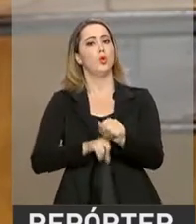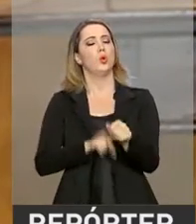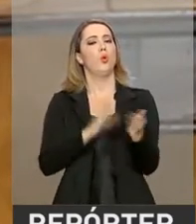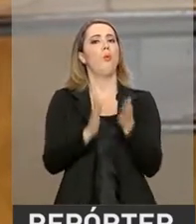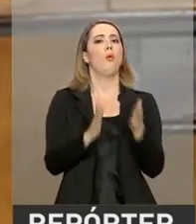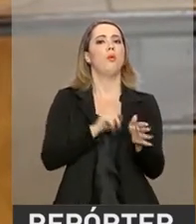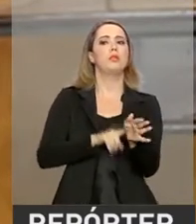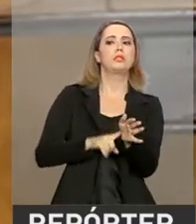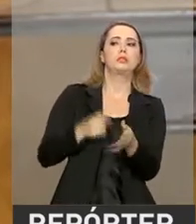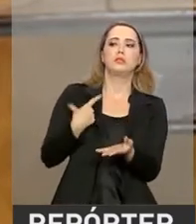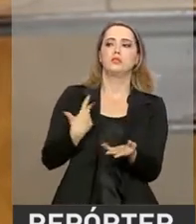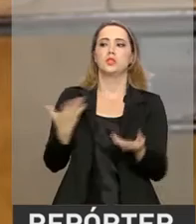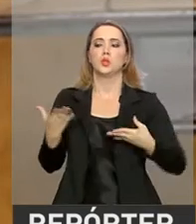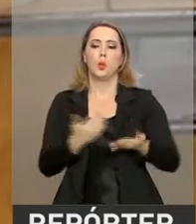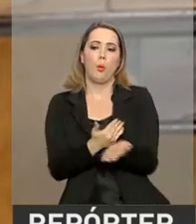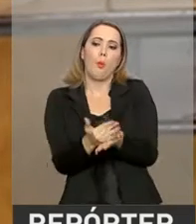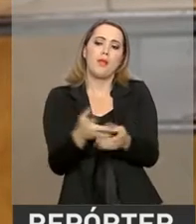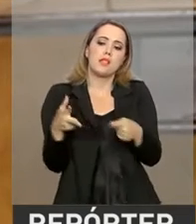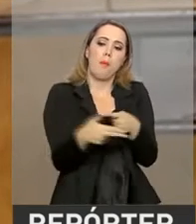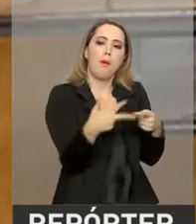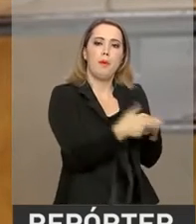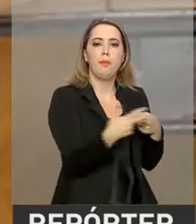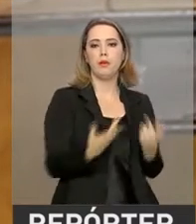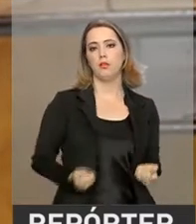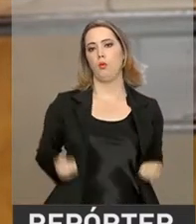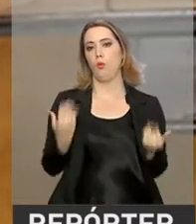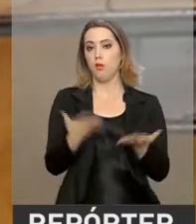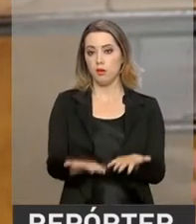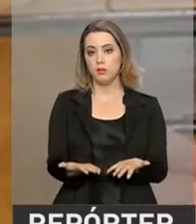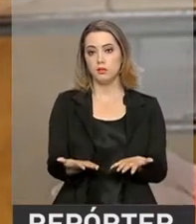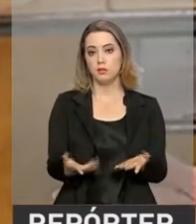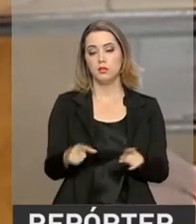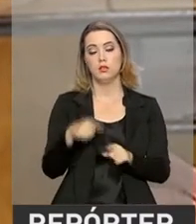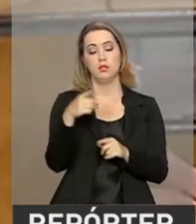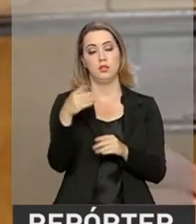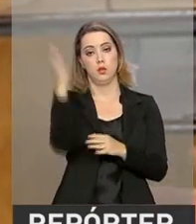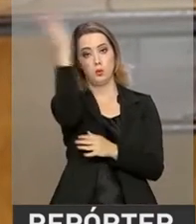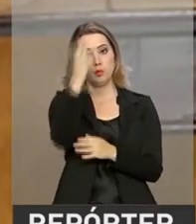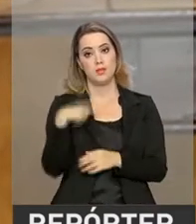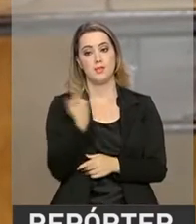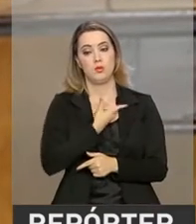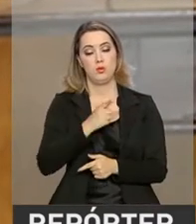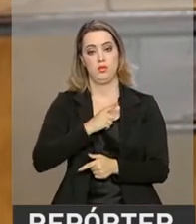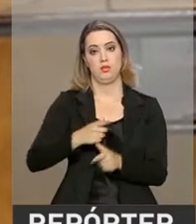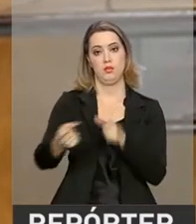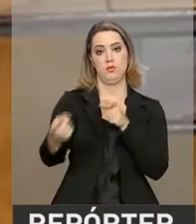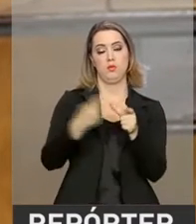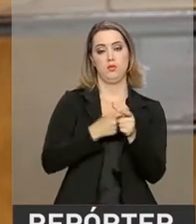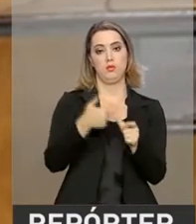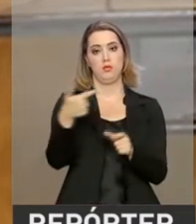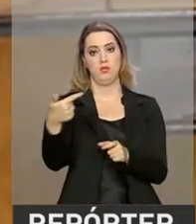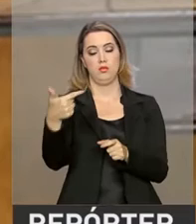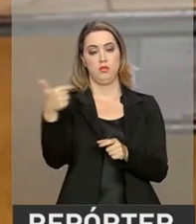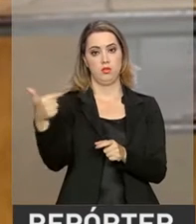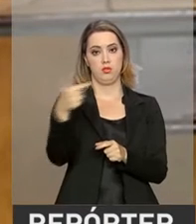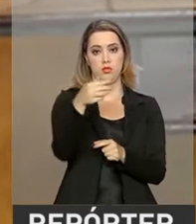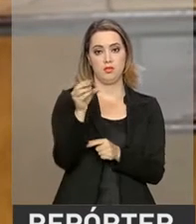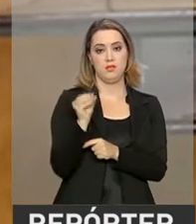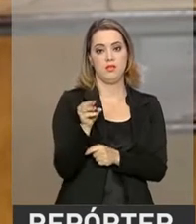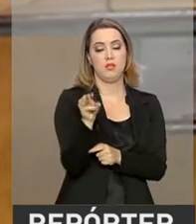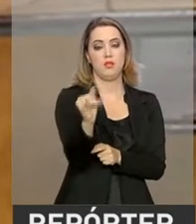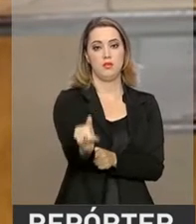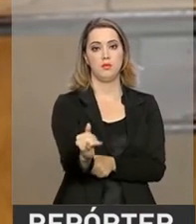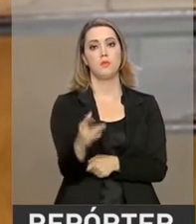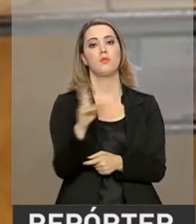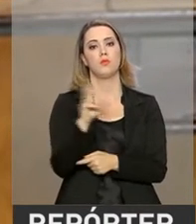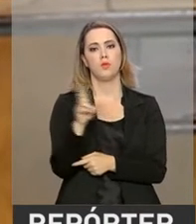a fazer algumas restrições você diminui os gastos olha o brasil nós temos um défice você sabe 170 bilhões de